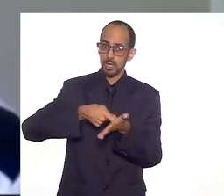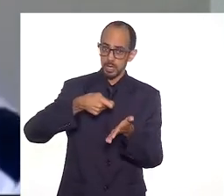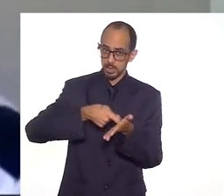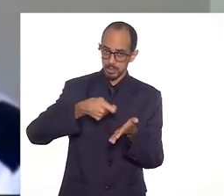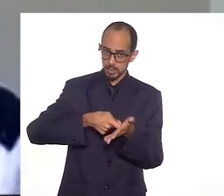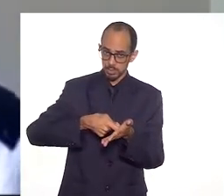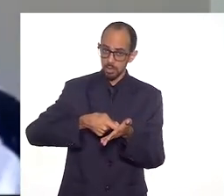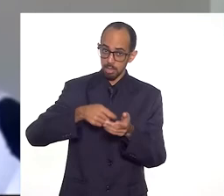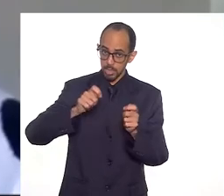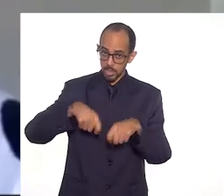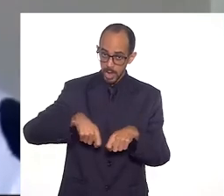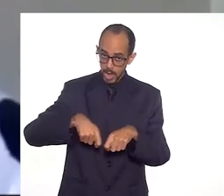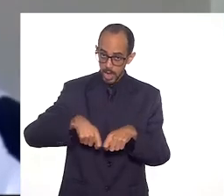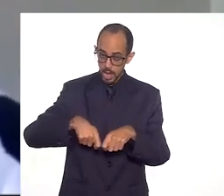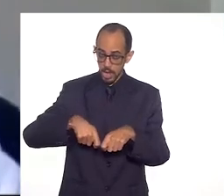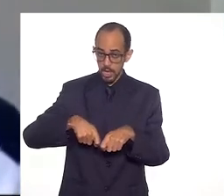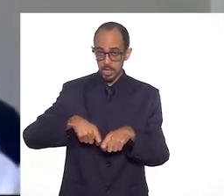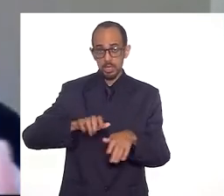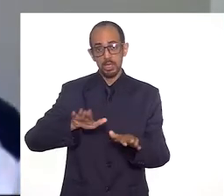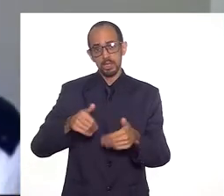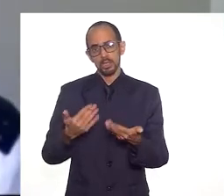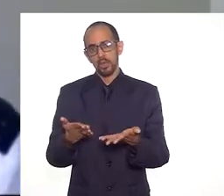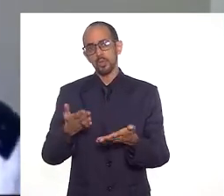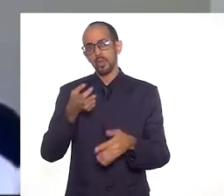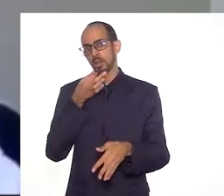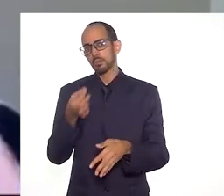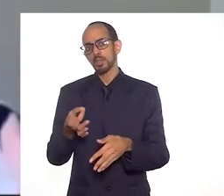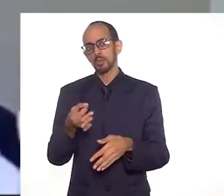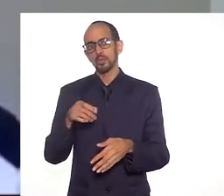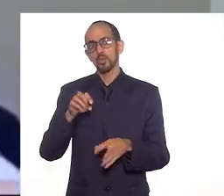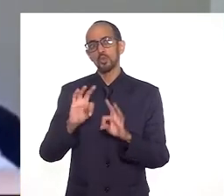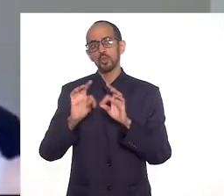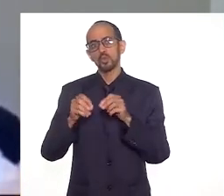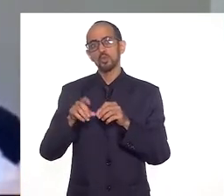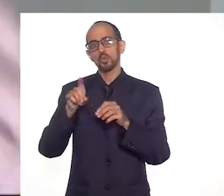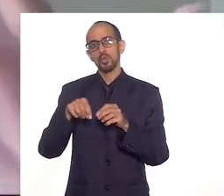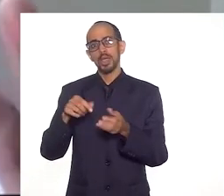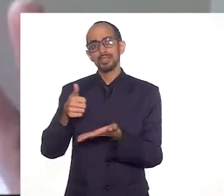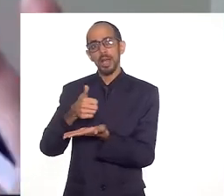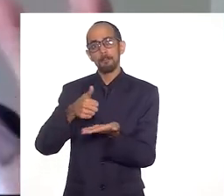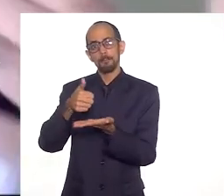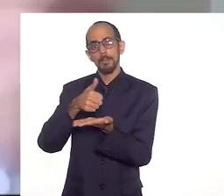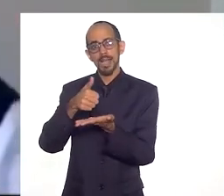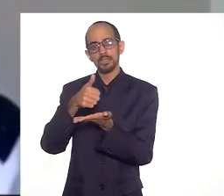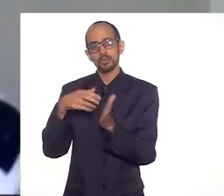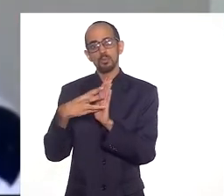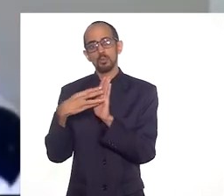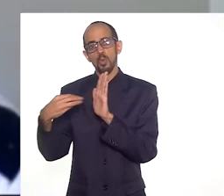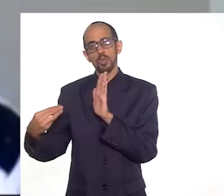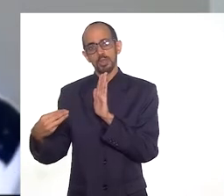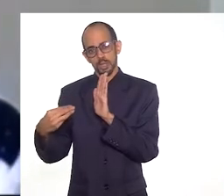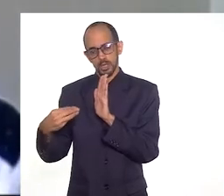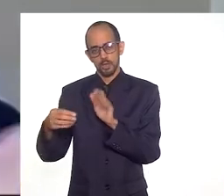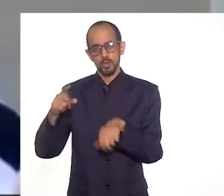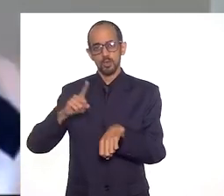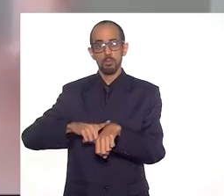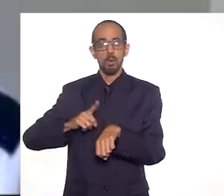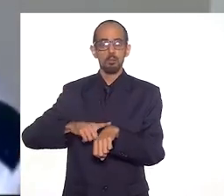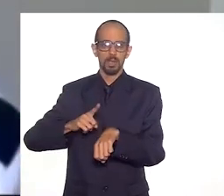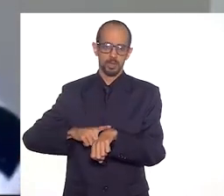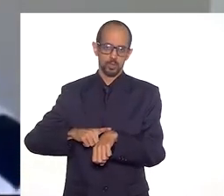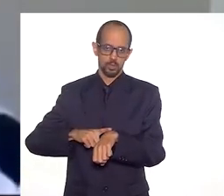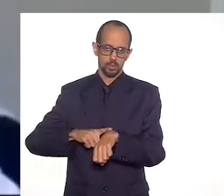eles conseguiriam entrar e conseguiriam atender? Acho que tudo passa por essa base do entendimento do modelo do negócio,